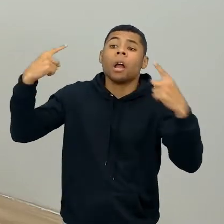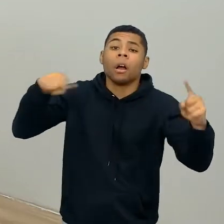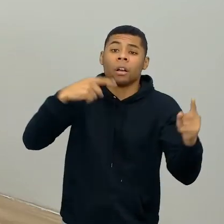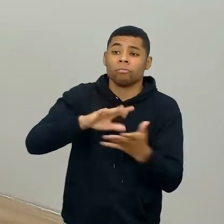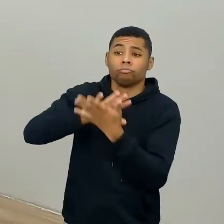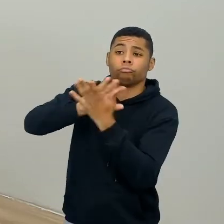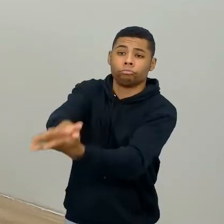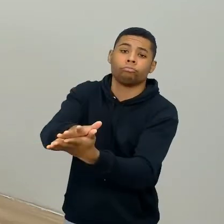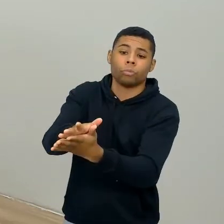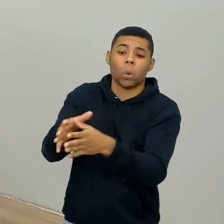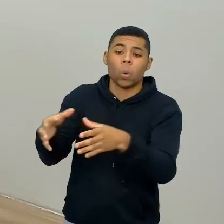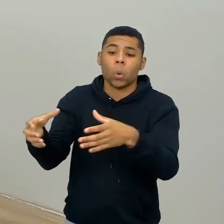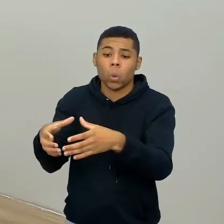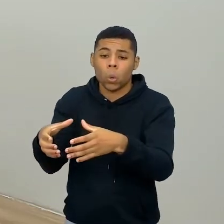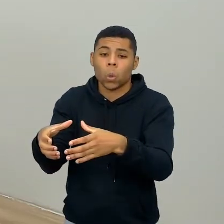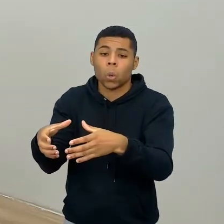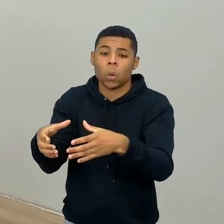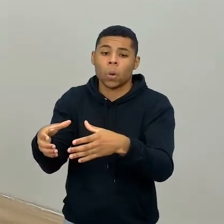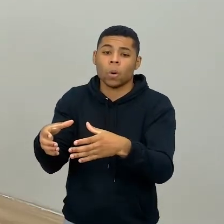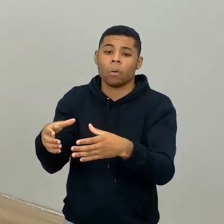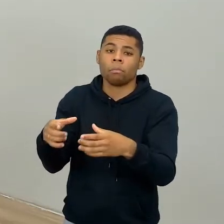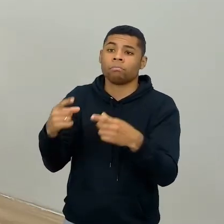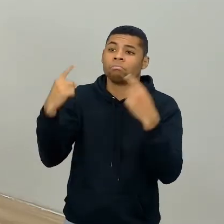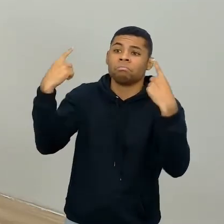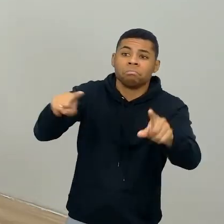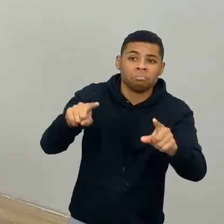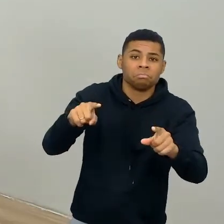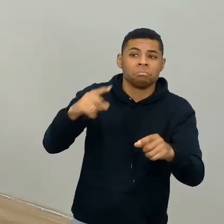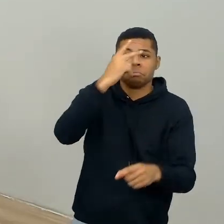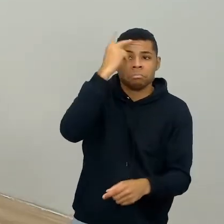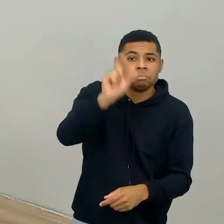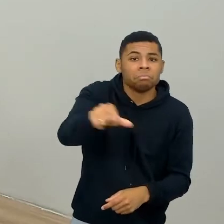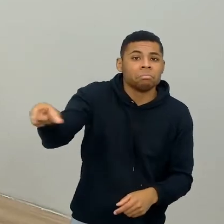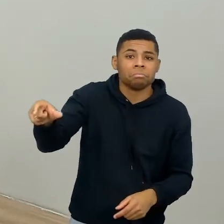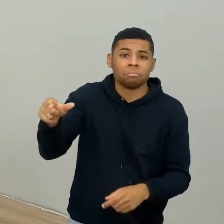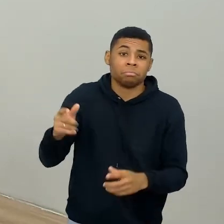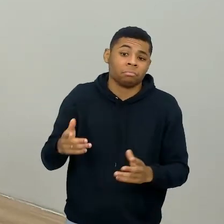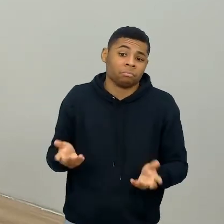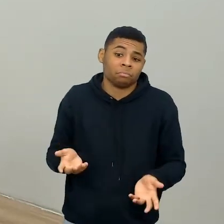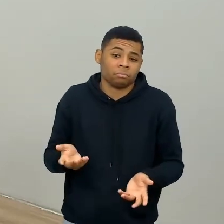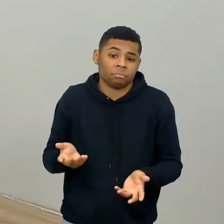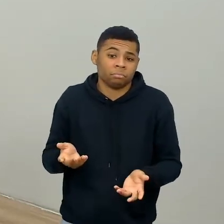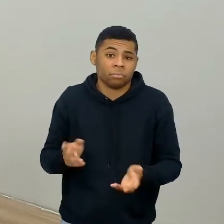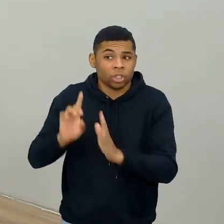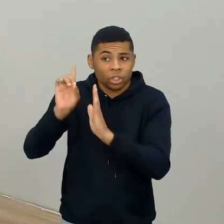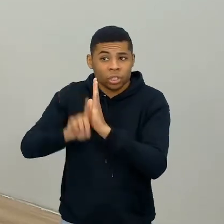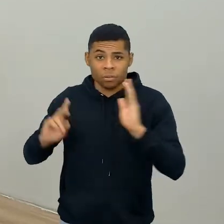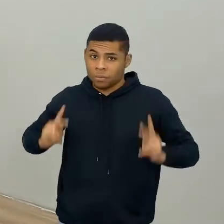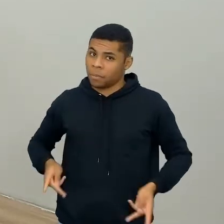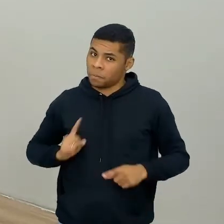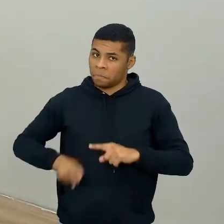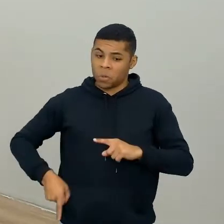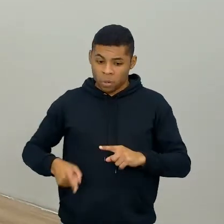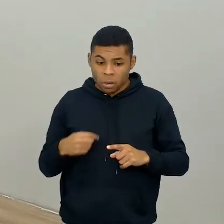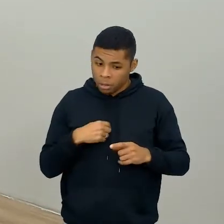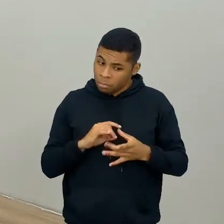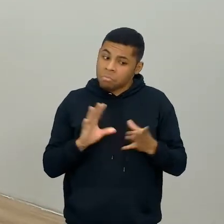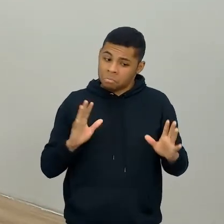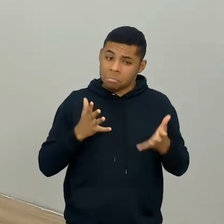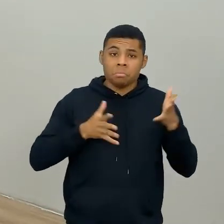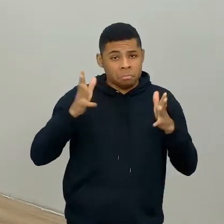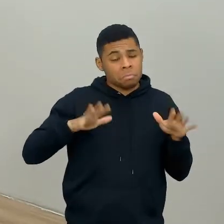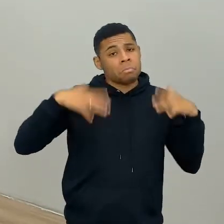contra direitos consagrados da humanidade, também chamados de direitos humanos, sendo o primeiro